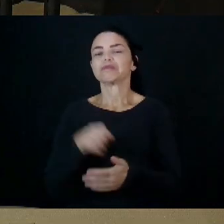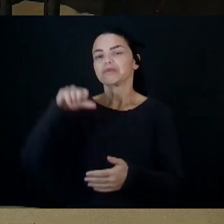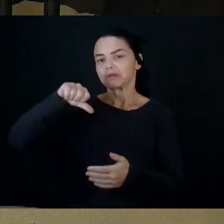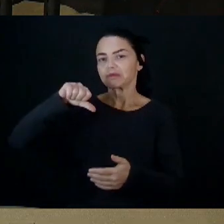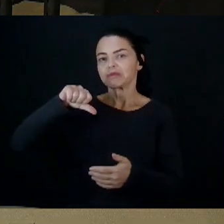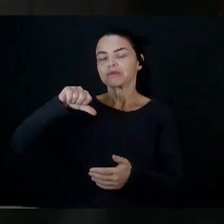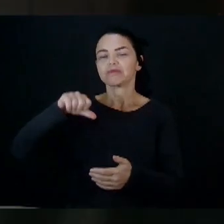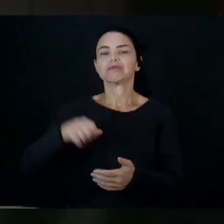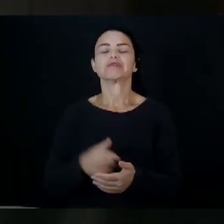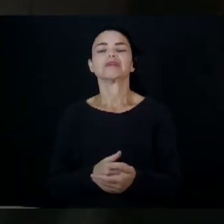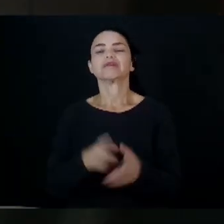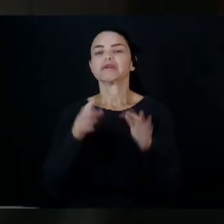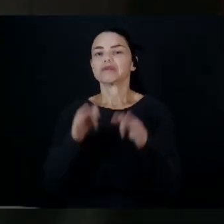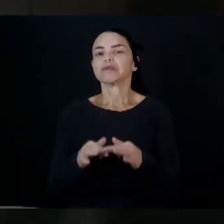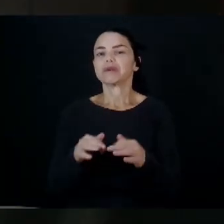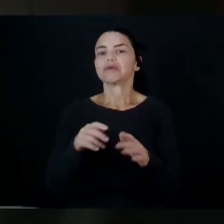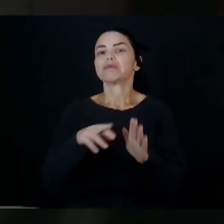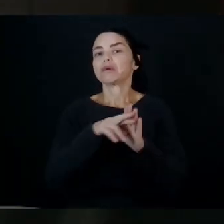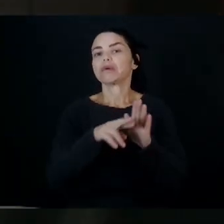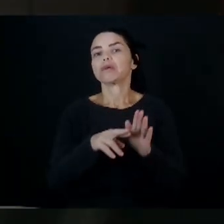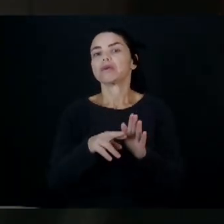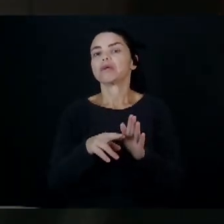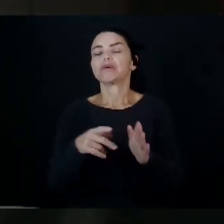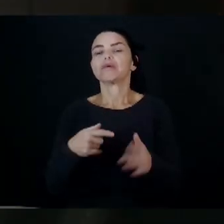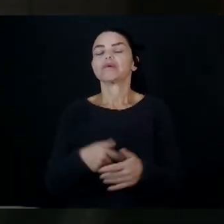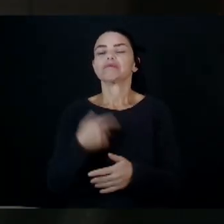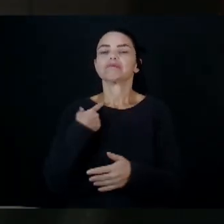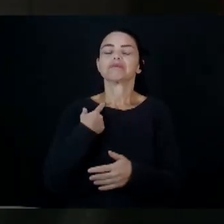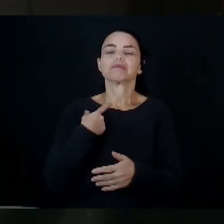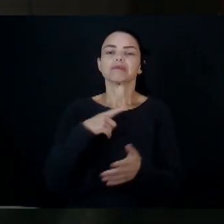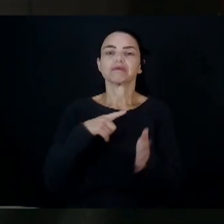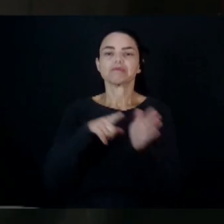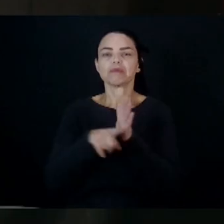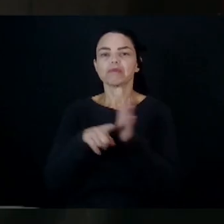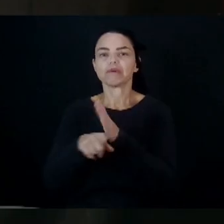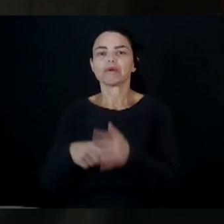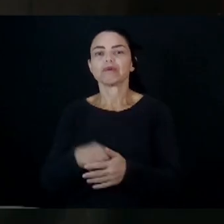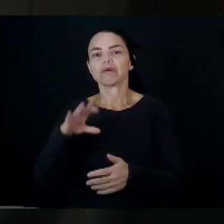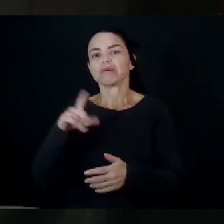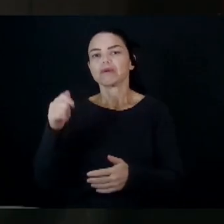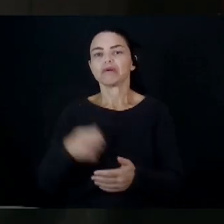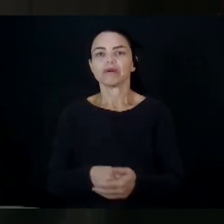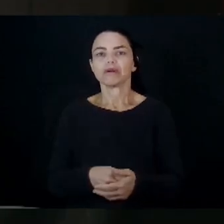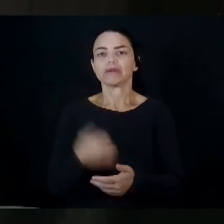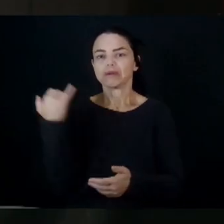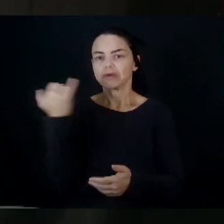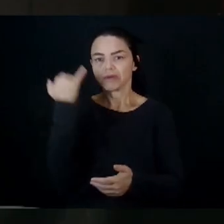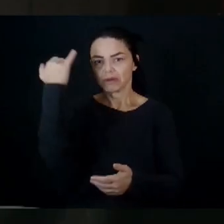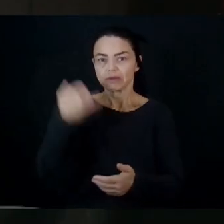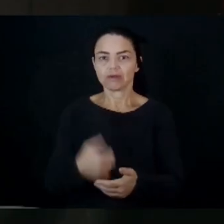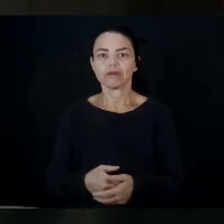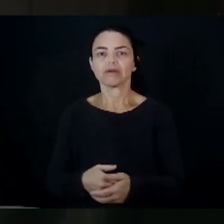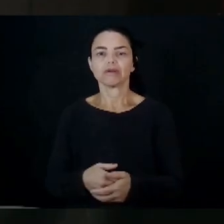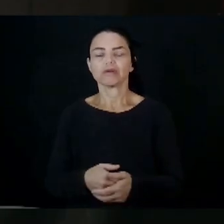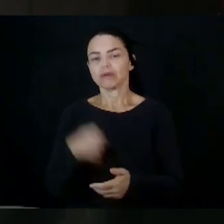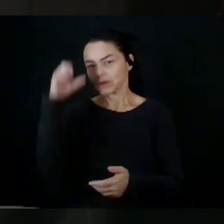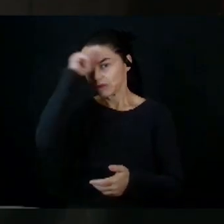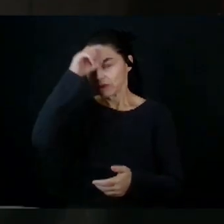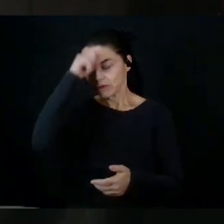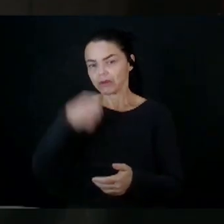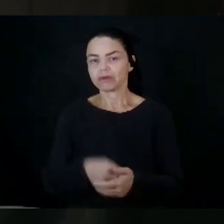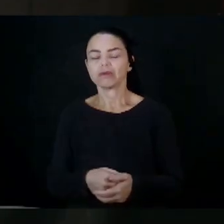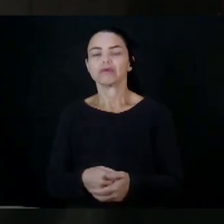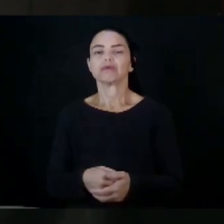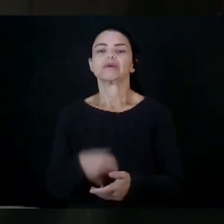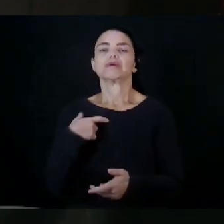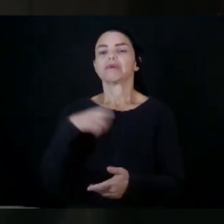gente vai encerrando o nosso programa. Eu tinha mais perguntas para fazer, claro que sim, é tão importante a gente aprender como nós funcionamos e